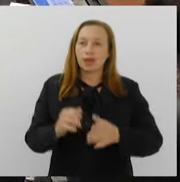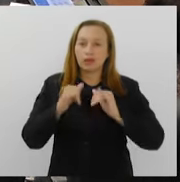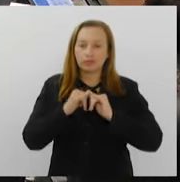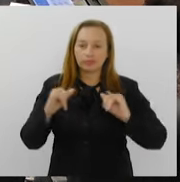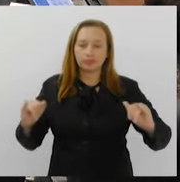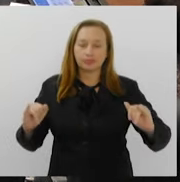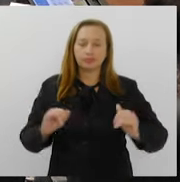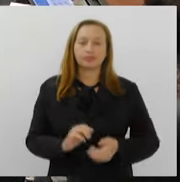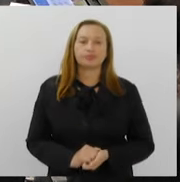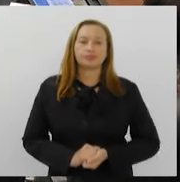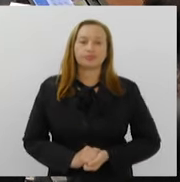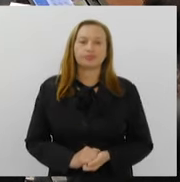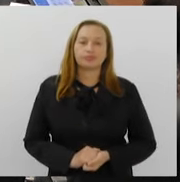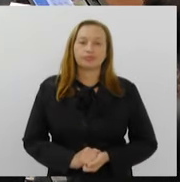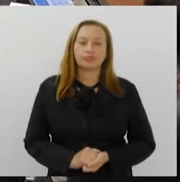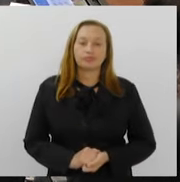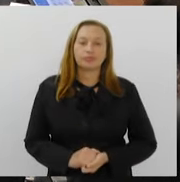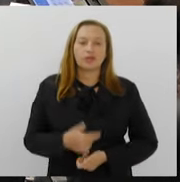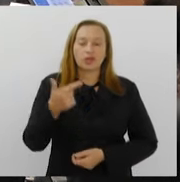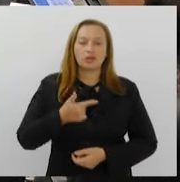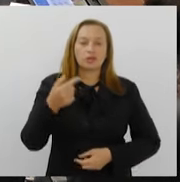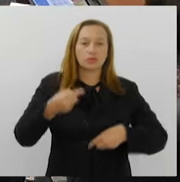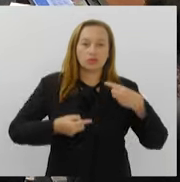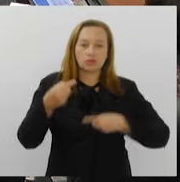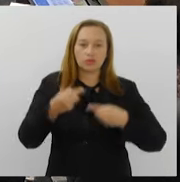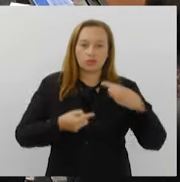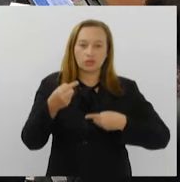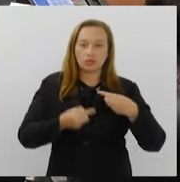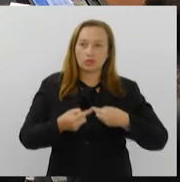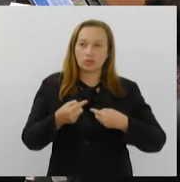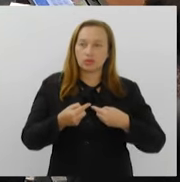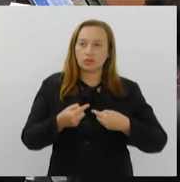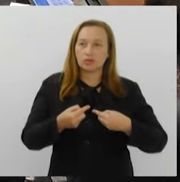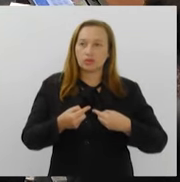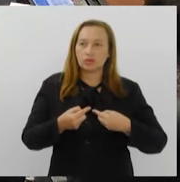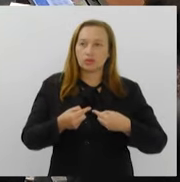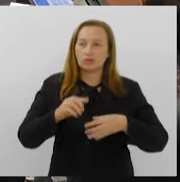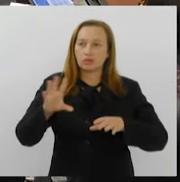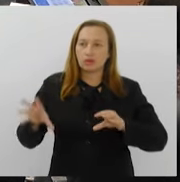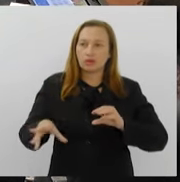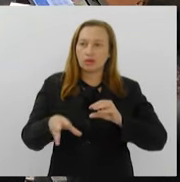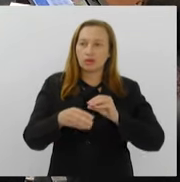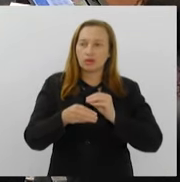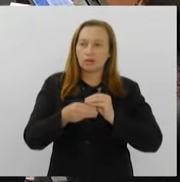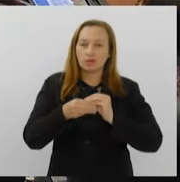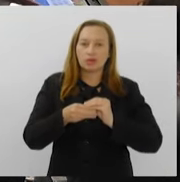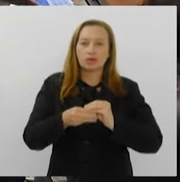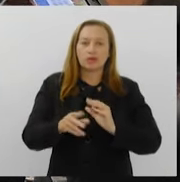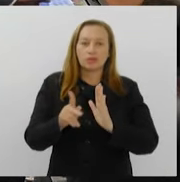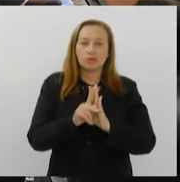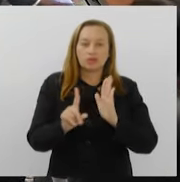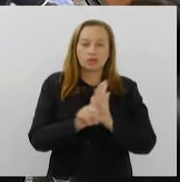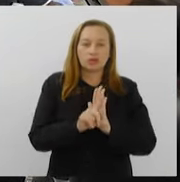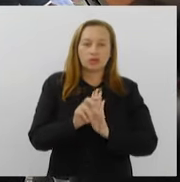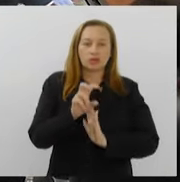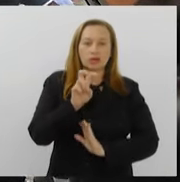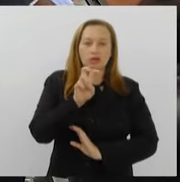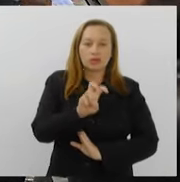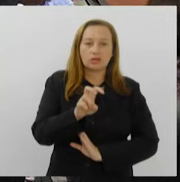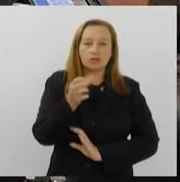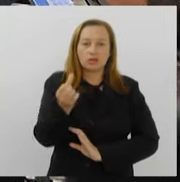Anuncio, em tramitação ordinária, em segunda discussão, redação do vencido assim emendada. Projeto de lei número